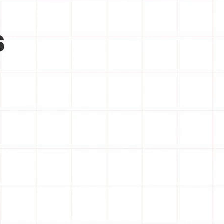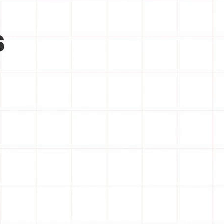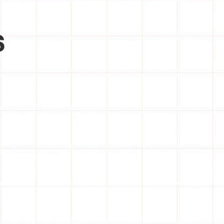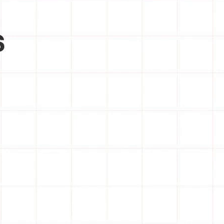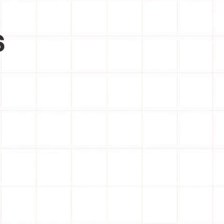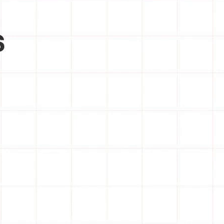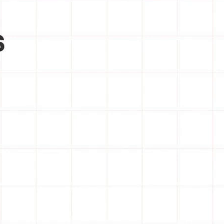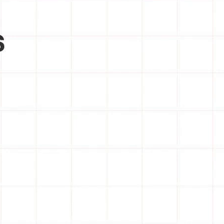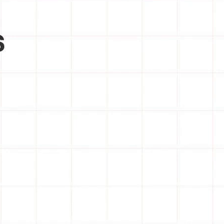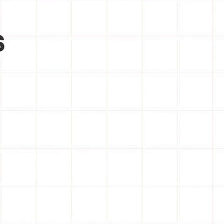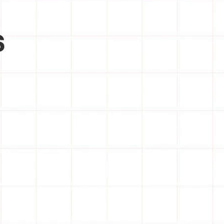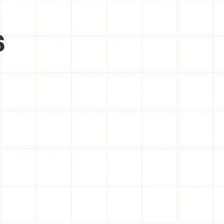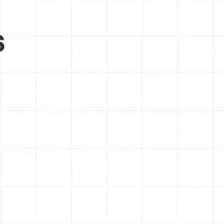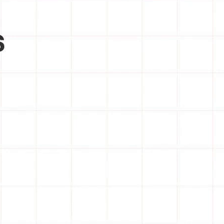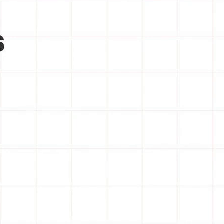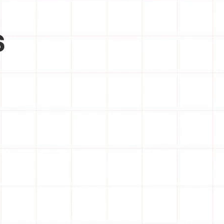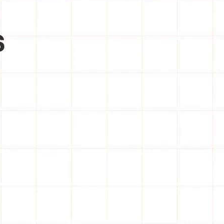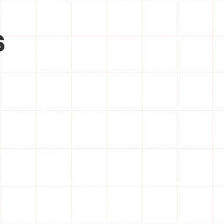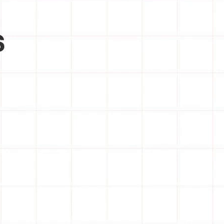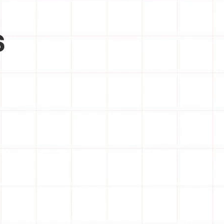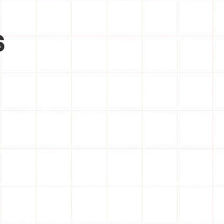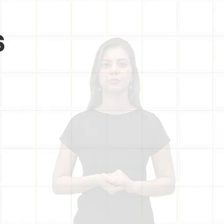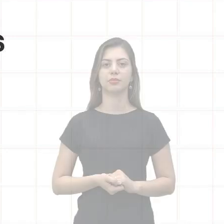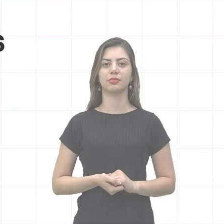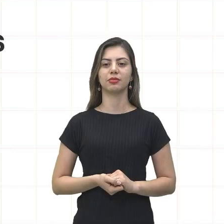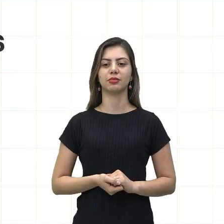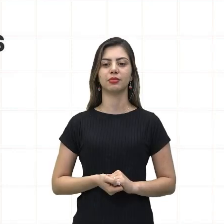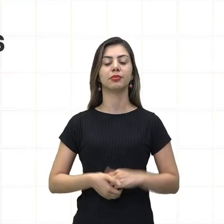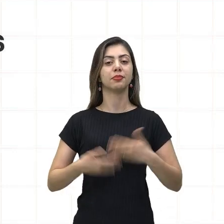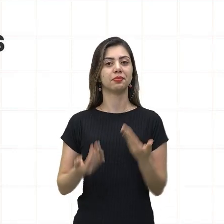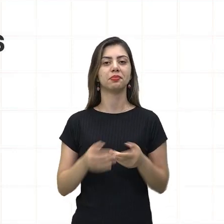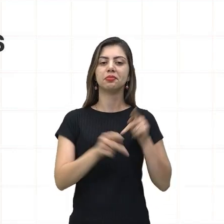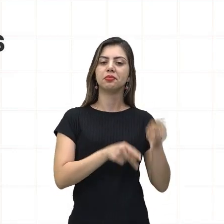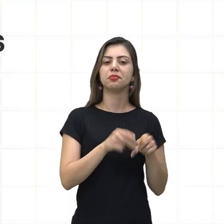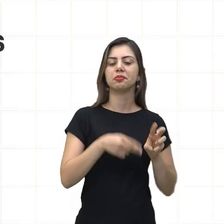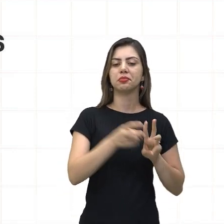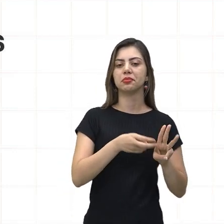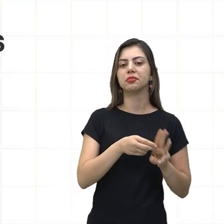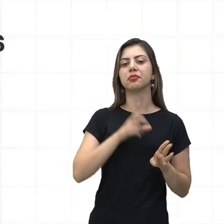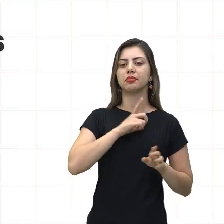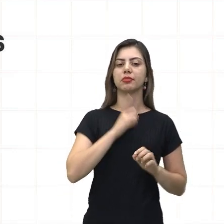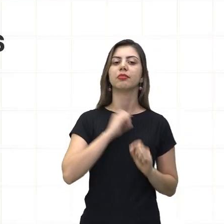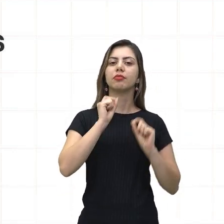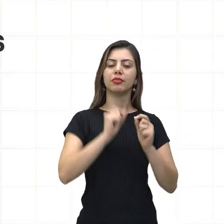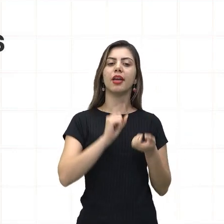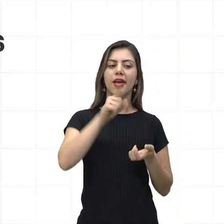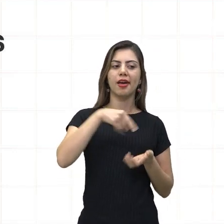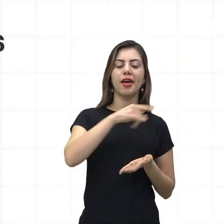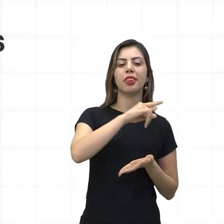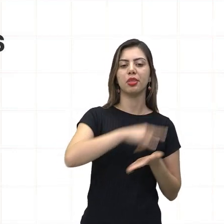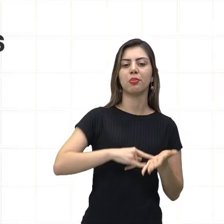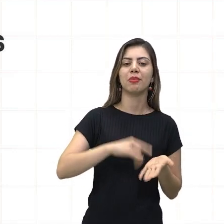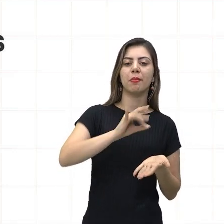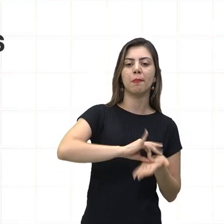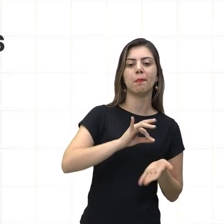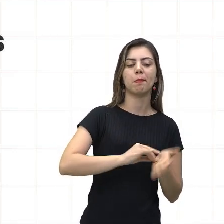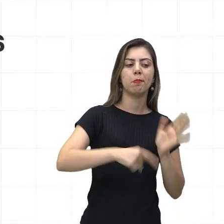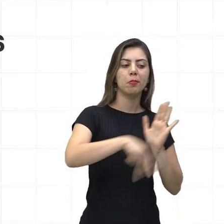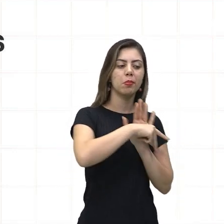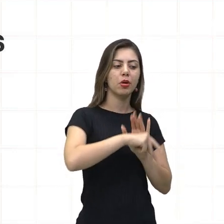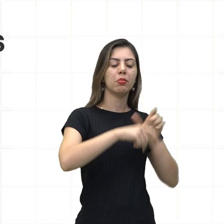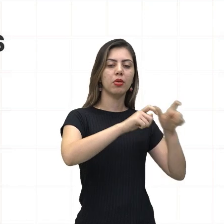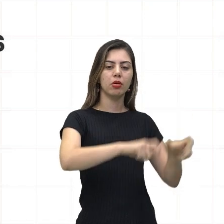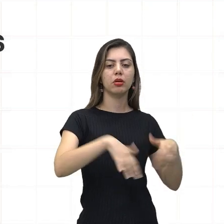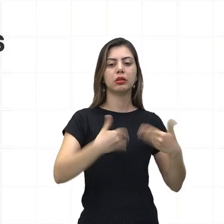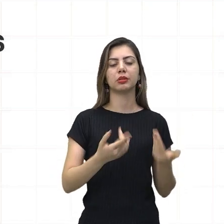Vamos lá. Os povos indígenas reconhecendo suas terras como posse permanente e exclusiva deles, garantindo-lhes